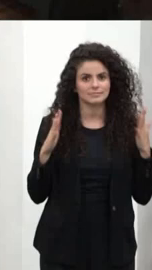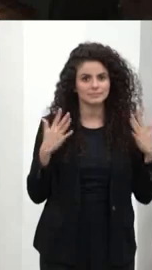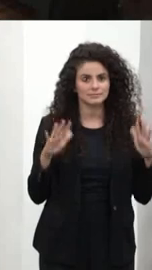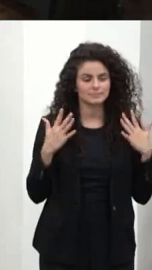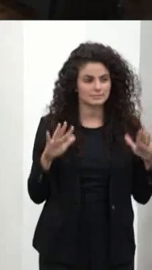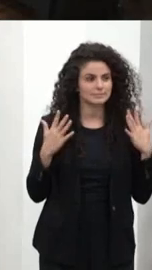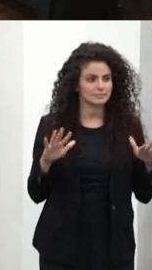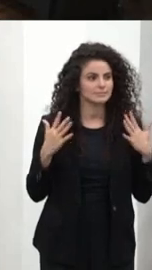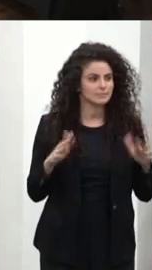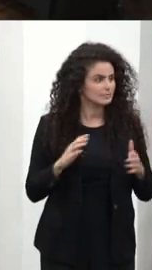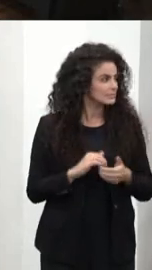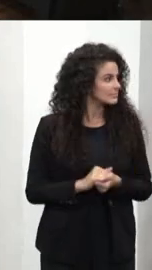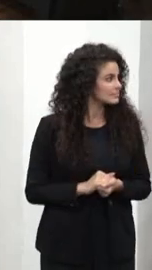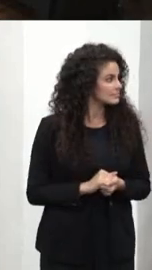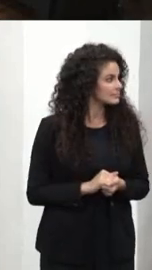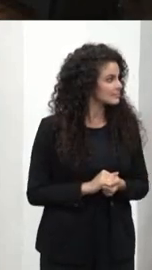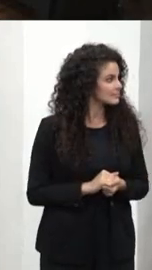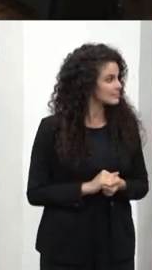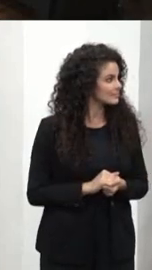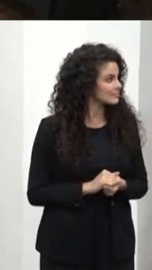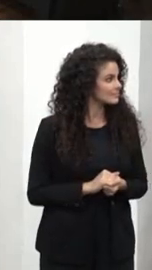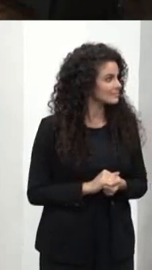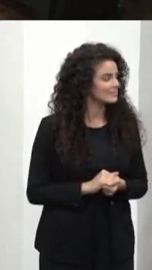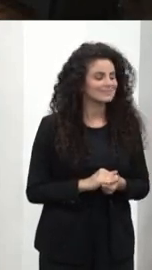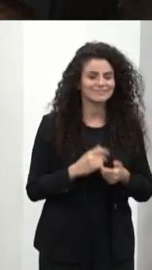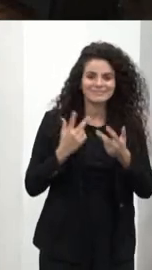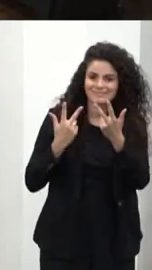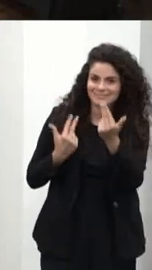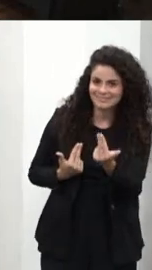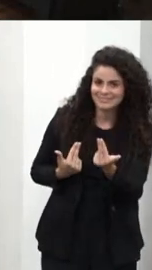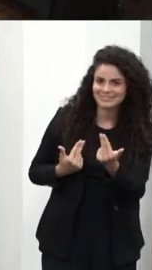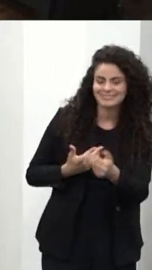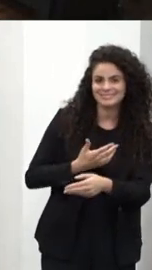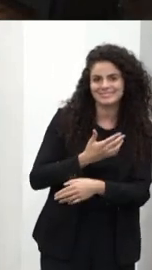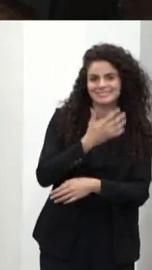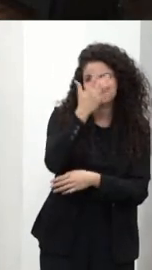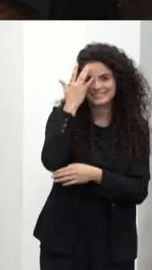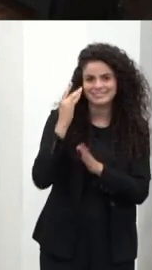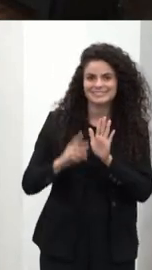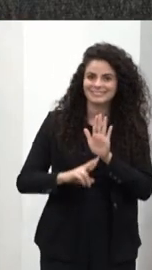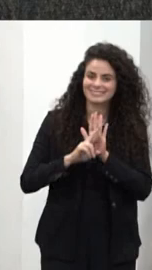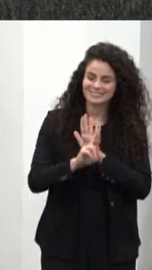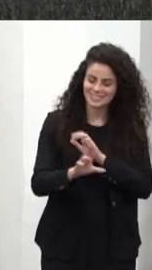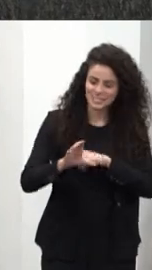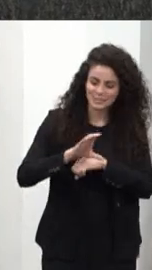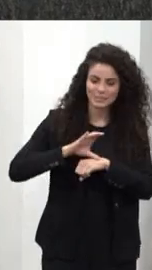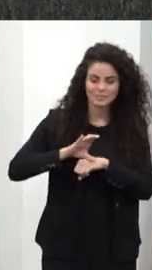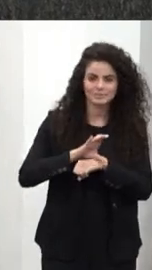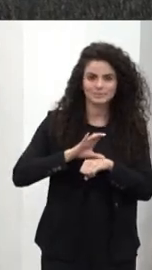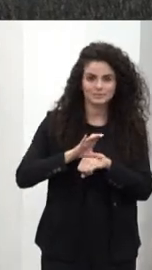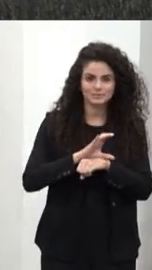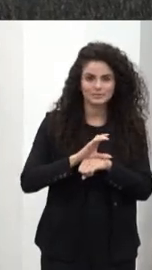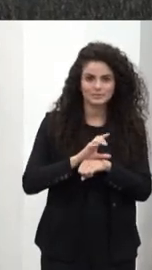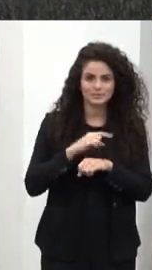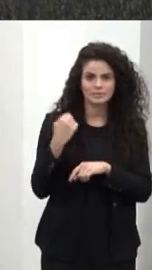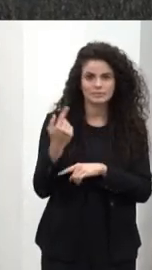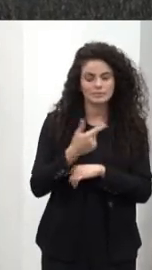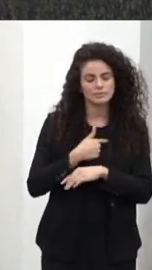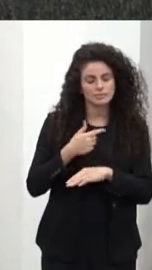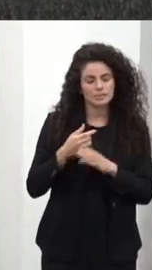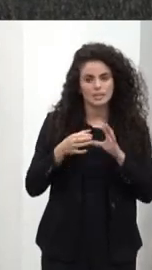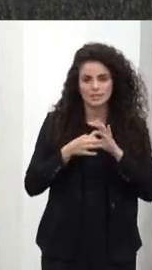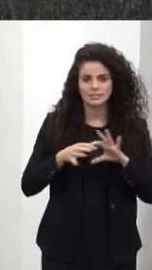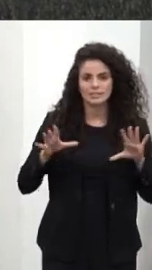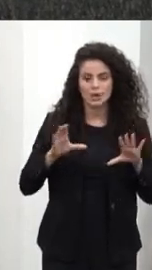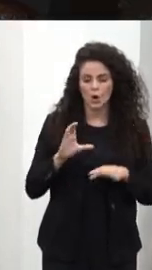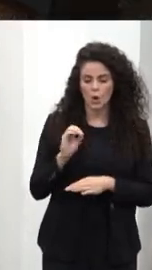é isso faço minha as palavras do representante aqui do Conselho contém com a gente contem com o pessoal do